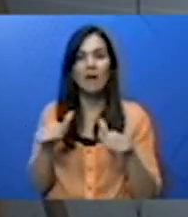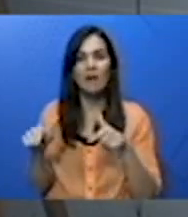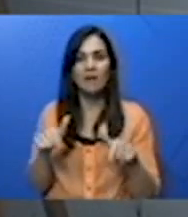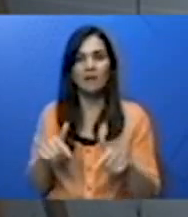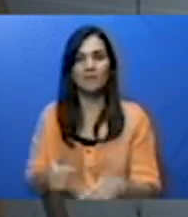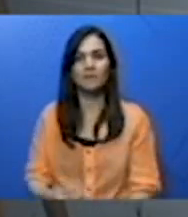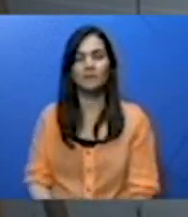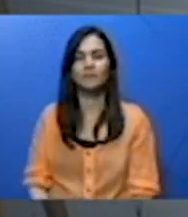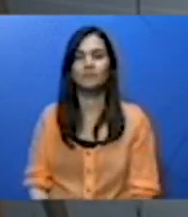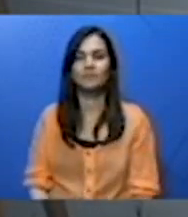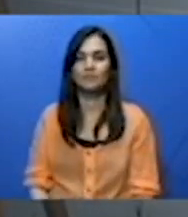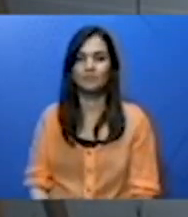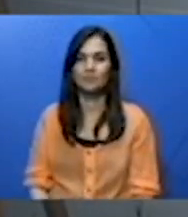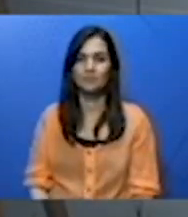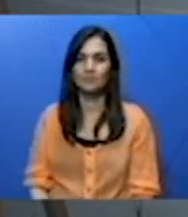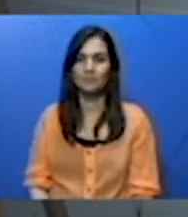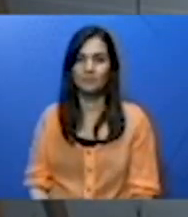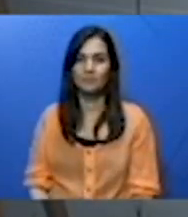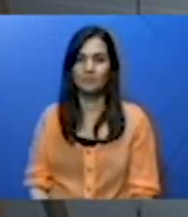tra-te-ria